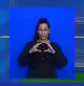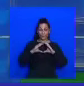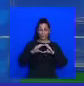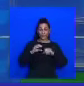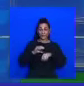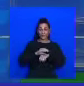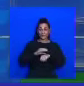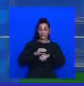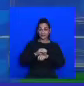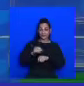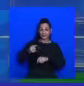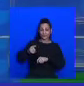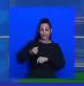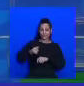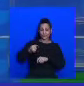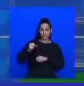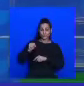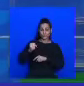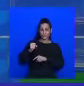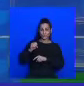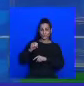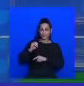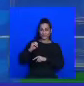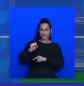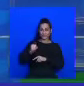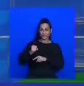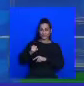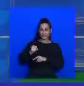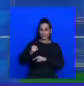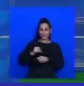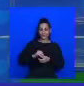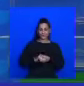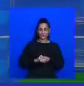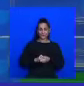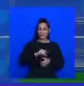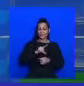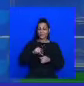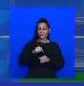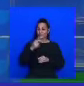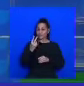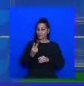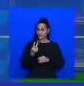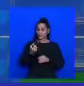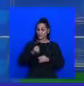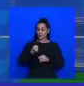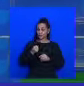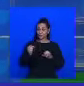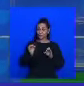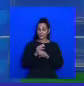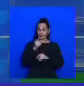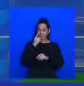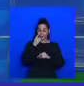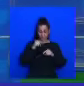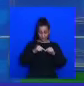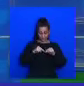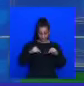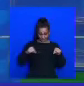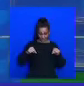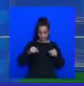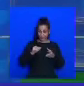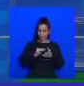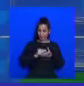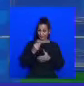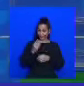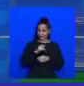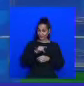Bola cinza, número 08. Cinza 08. Foram sorteados dois números. Faltam três, você ainda